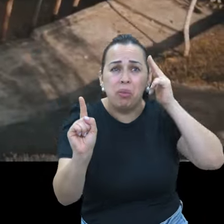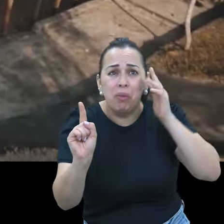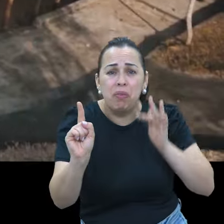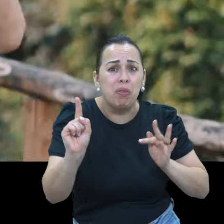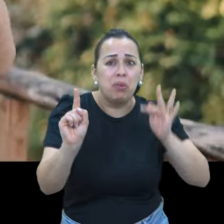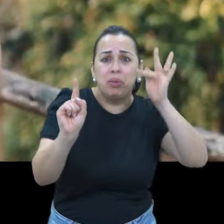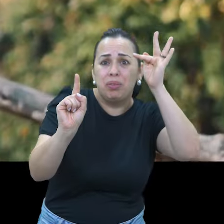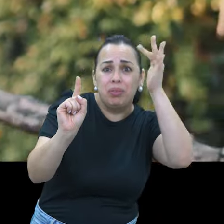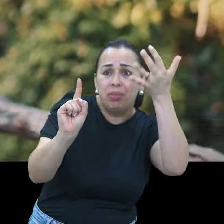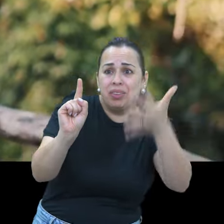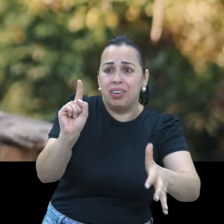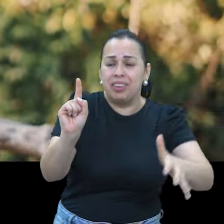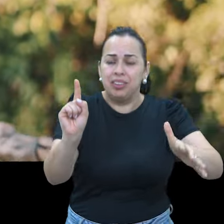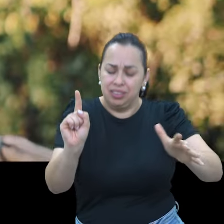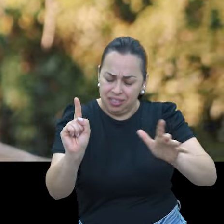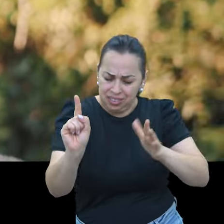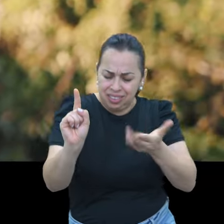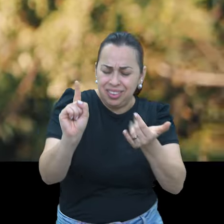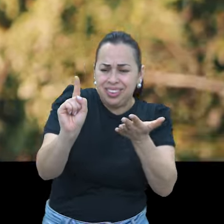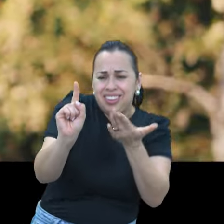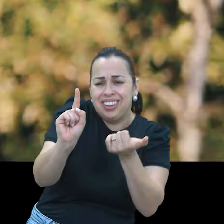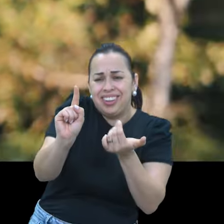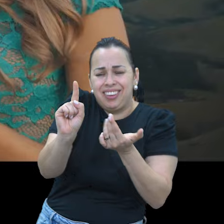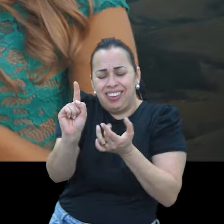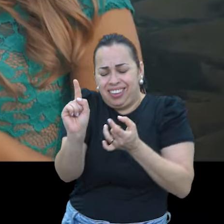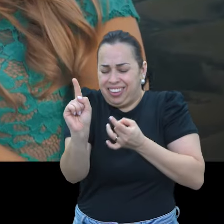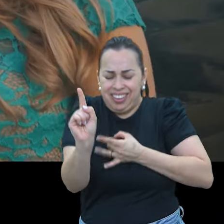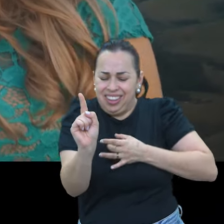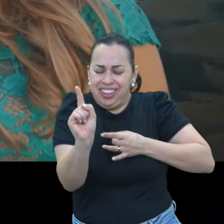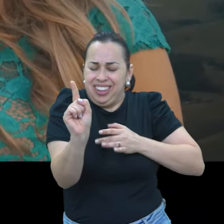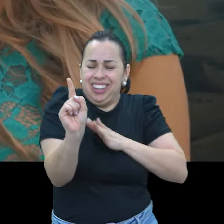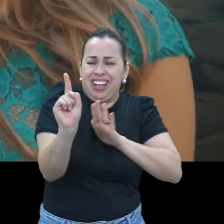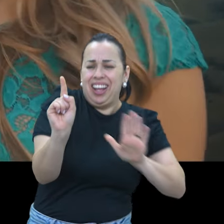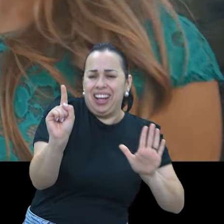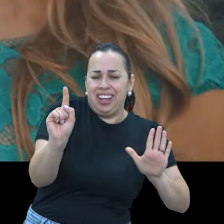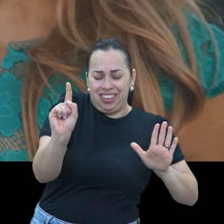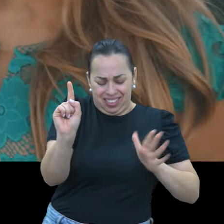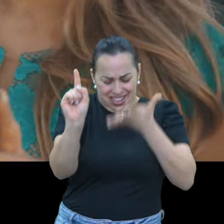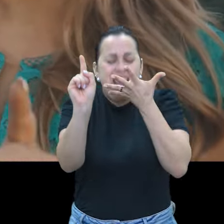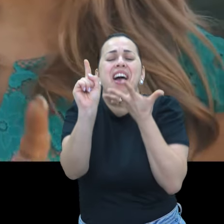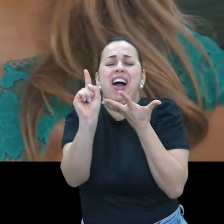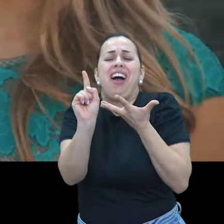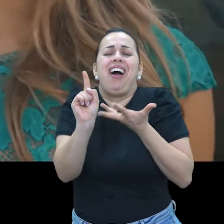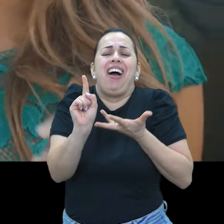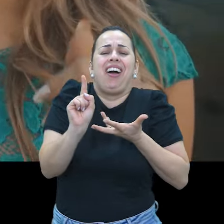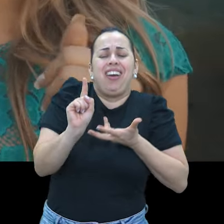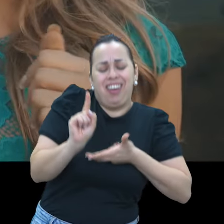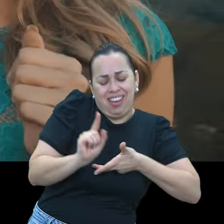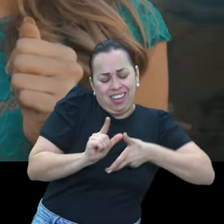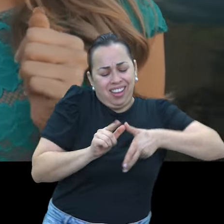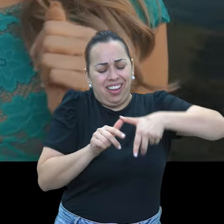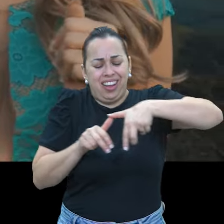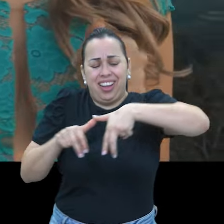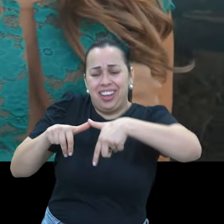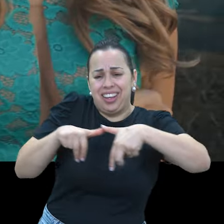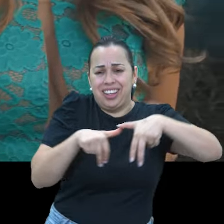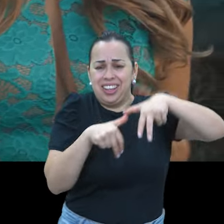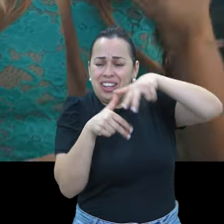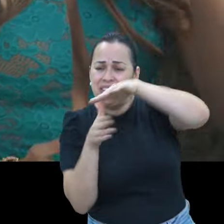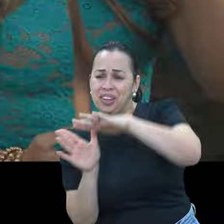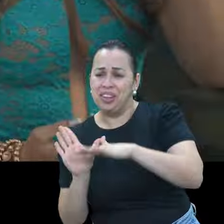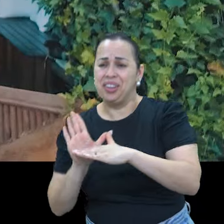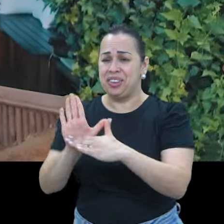gente. Se entrega sem medo, eu vou estar. Segura sua mão caso você